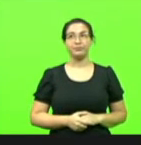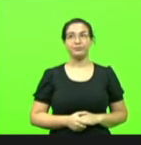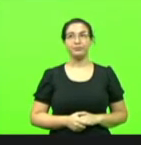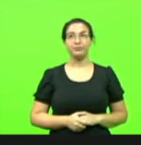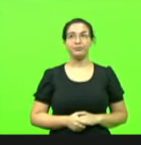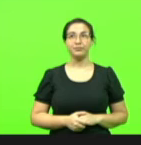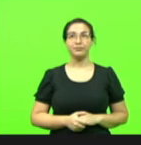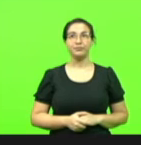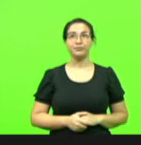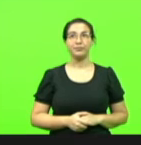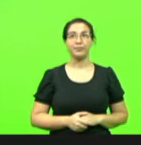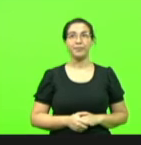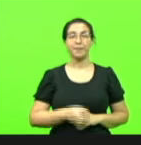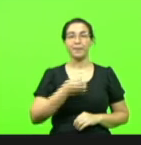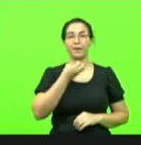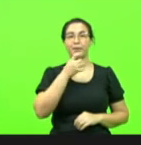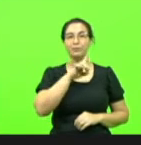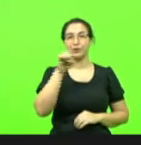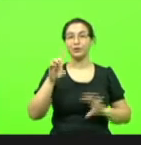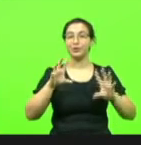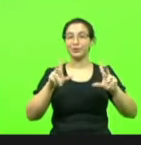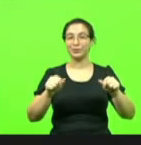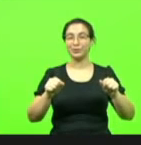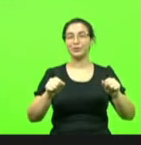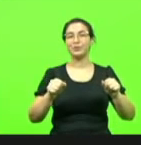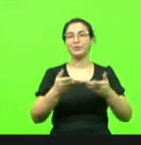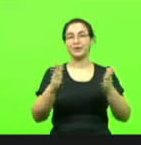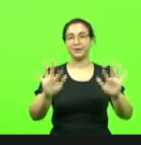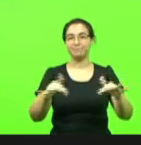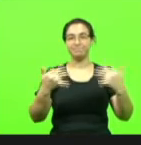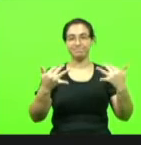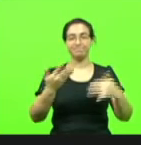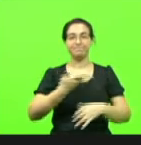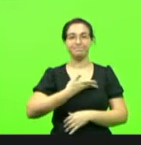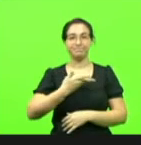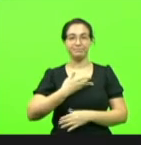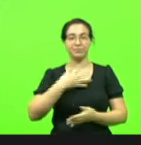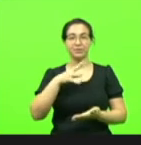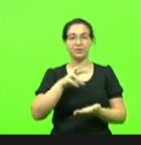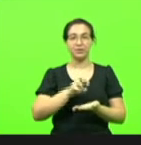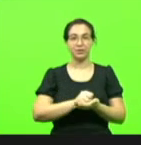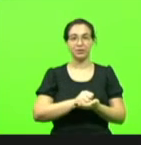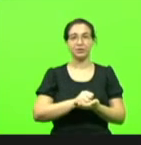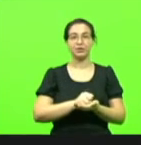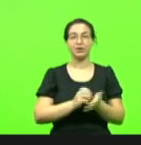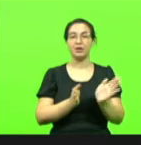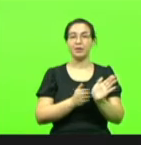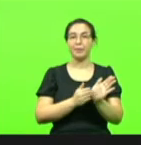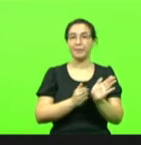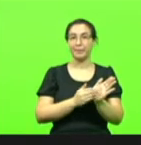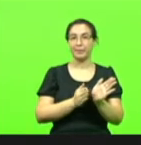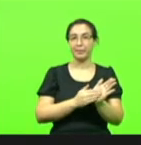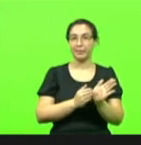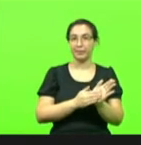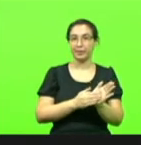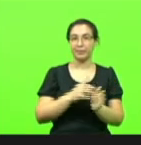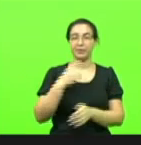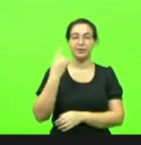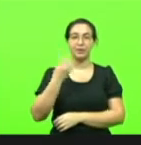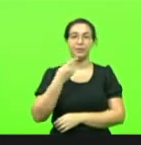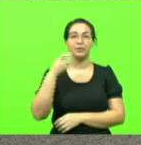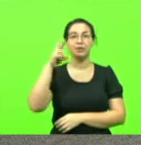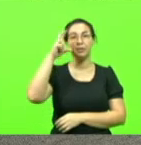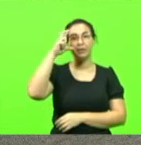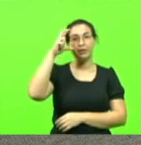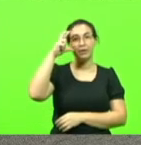é só registrar seu presidente bom dia bom dia a todos que nos acompanham demais colegas só registrar dá uns parabenizar Aliás o